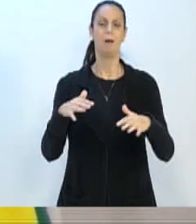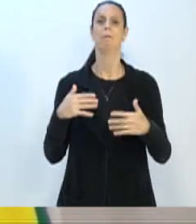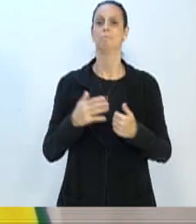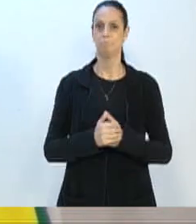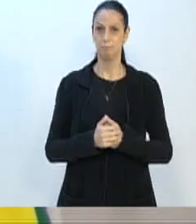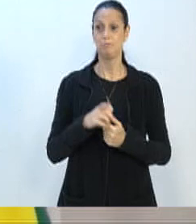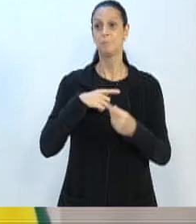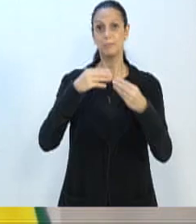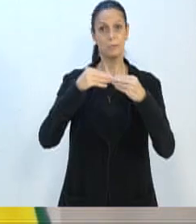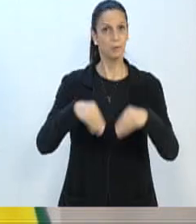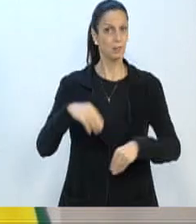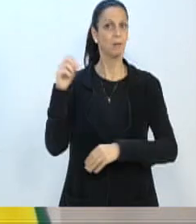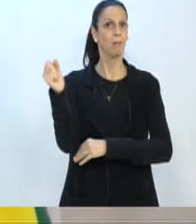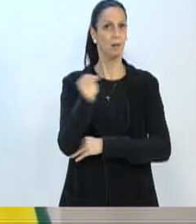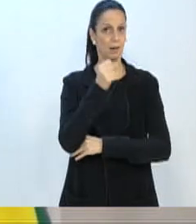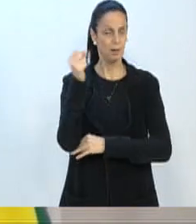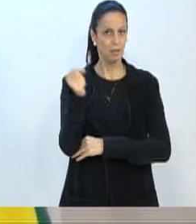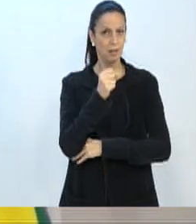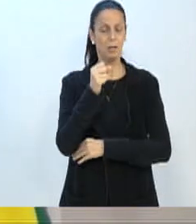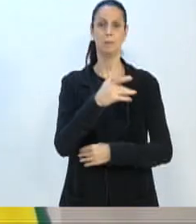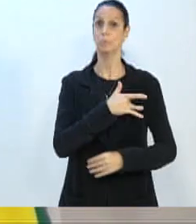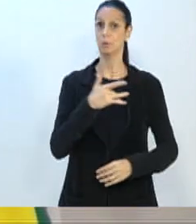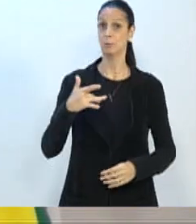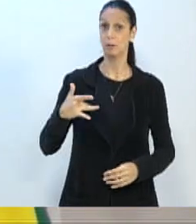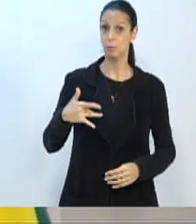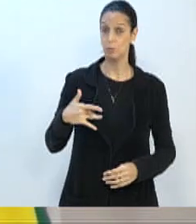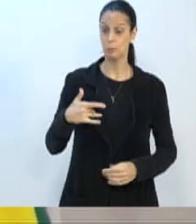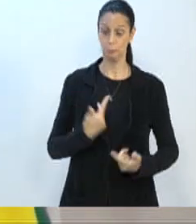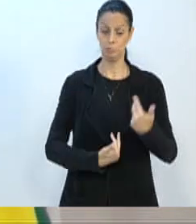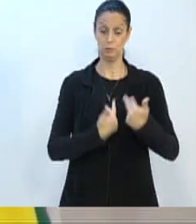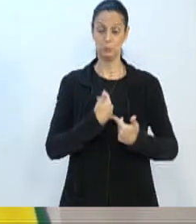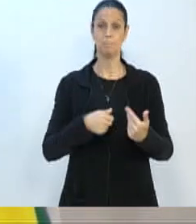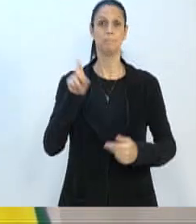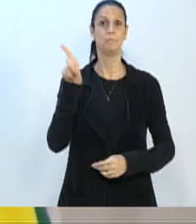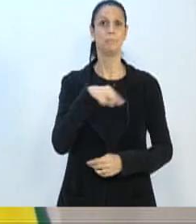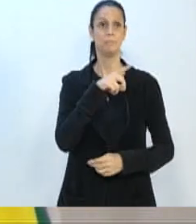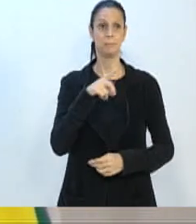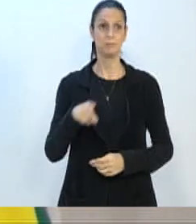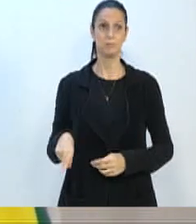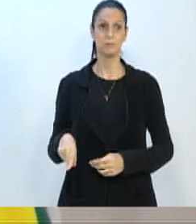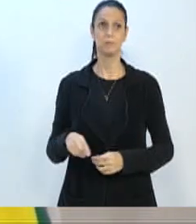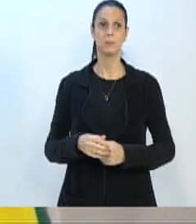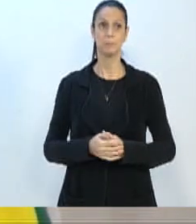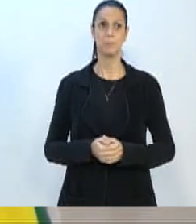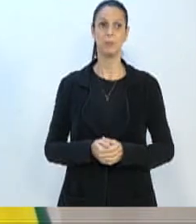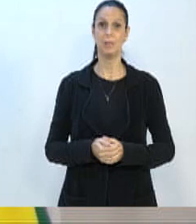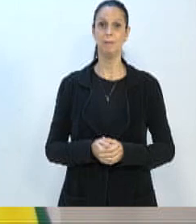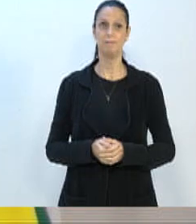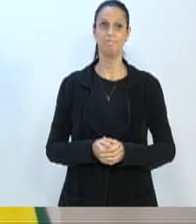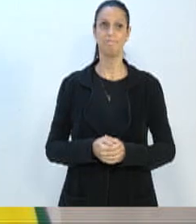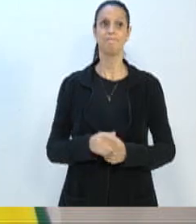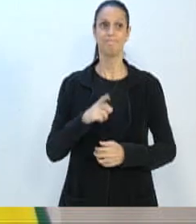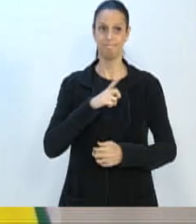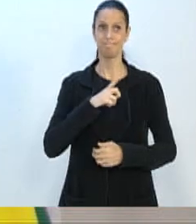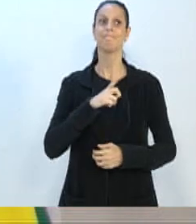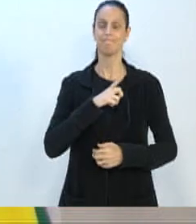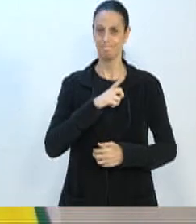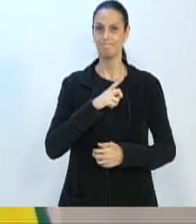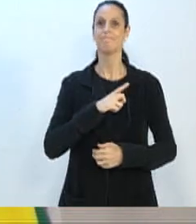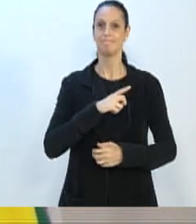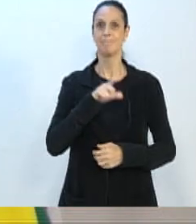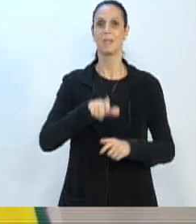tendo prejuízos graves aí na saúde cirurgia sendo canceladas pessoas aí correndo risco de vida temos várias situações